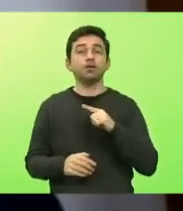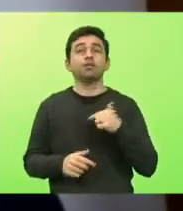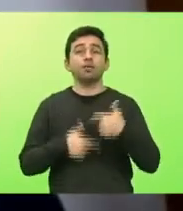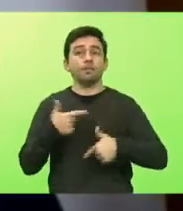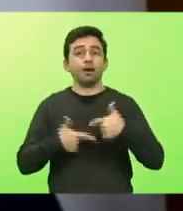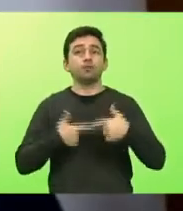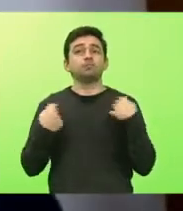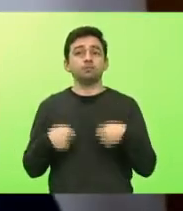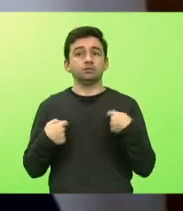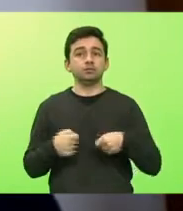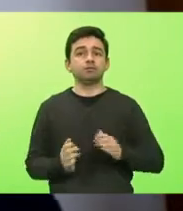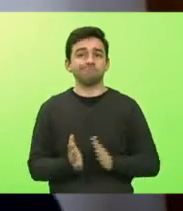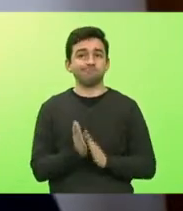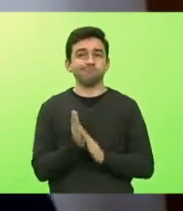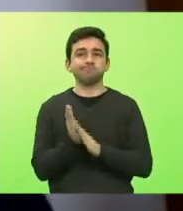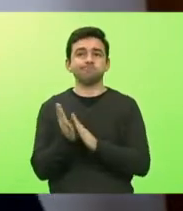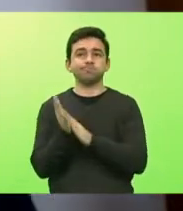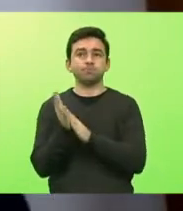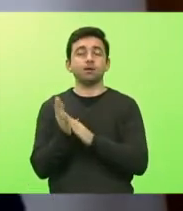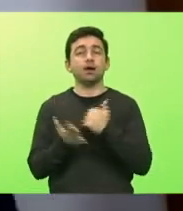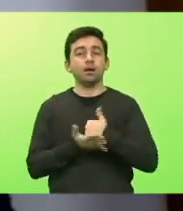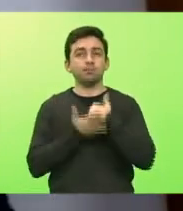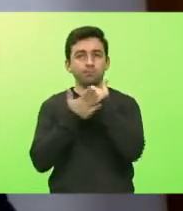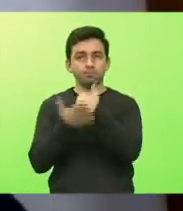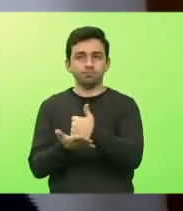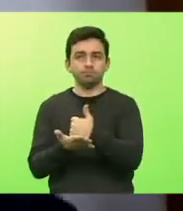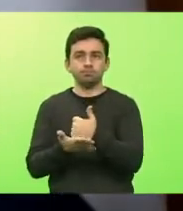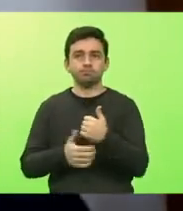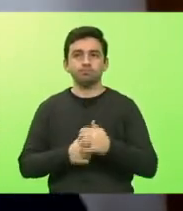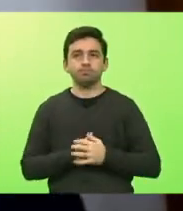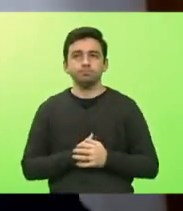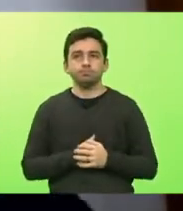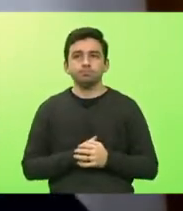ser elogiado e apoiado.